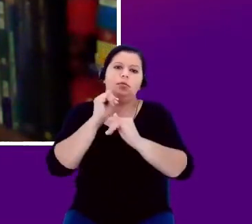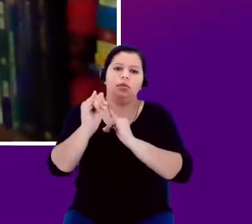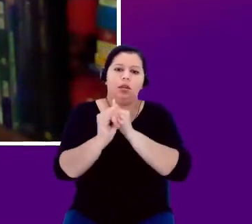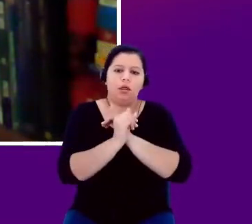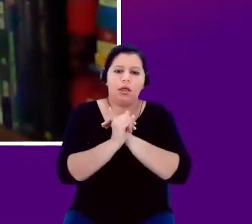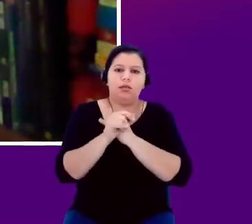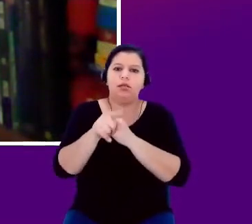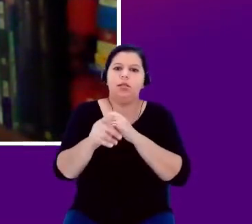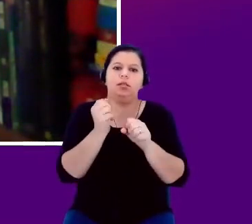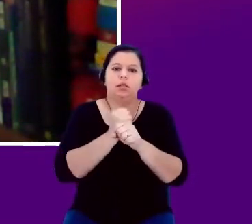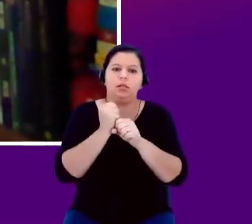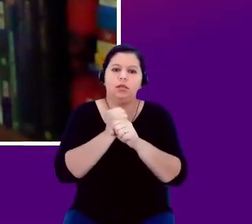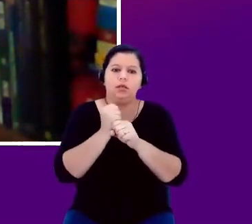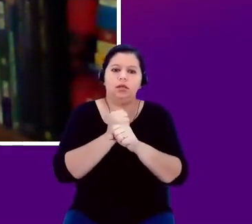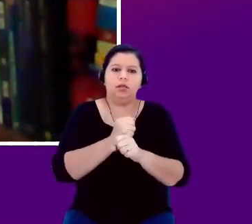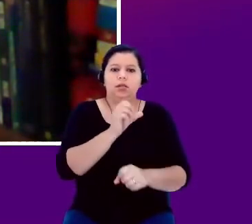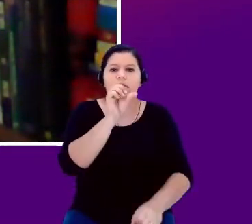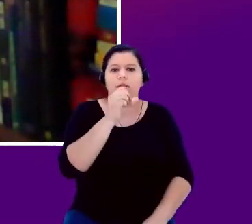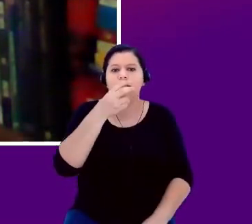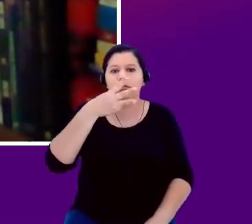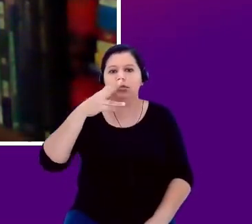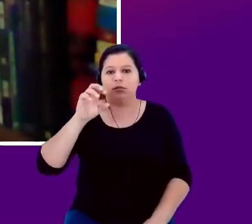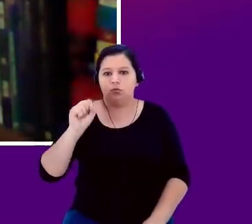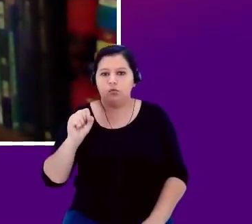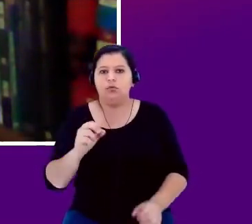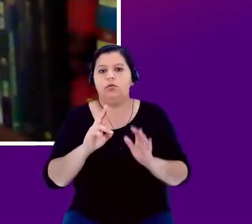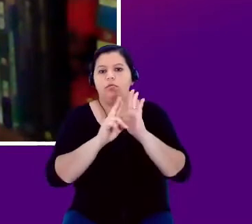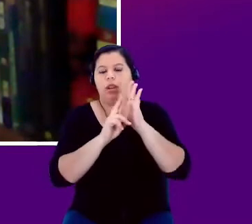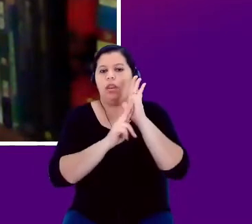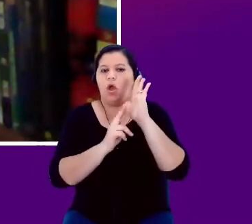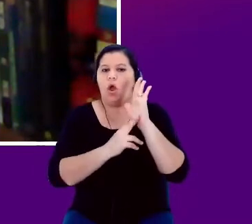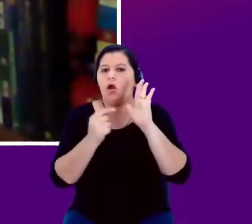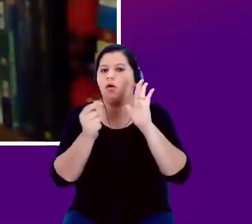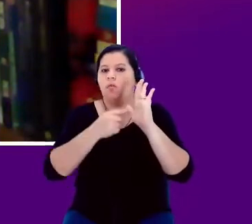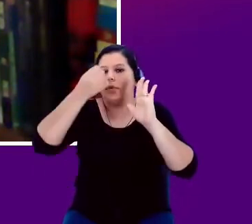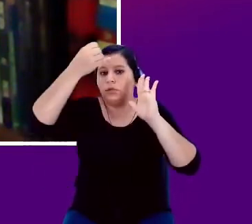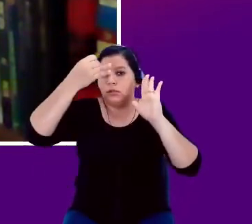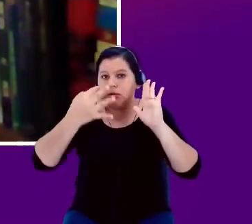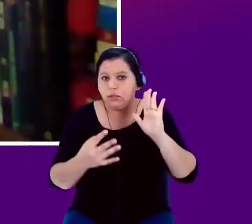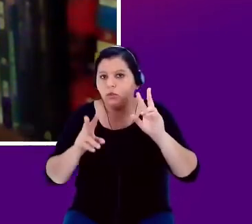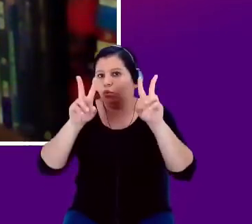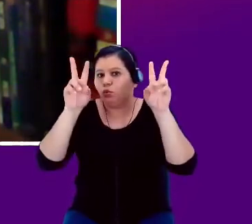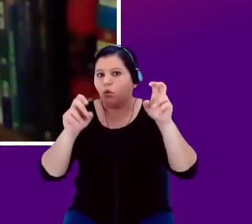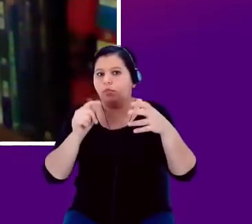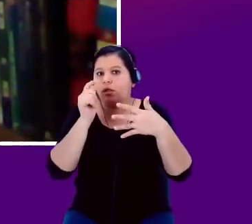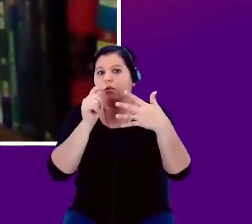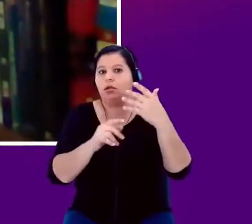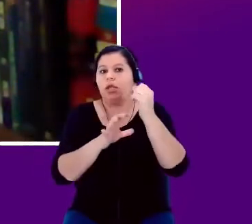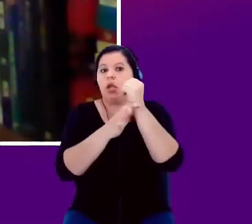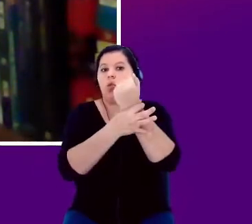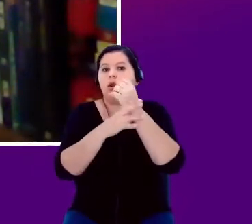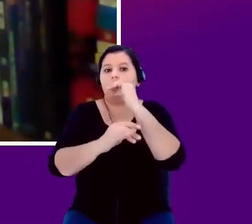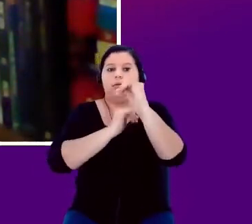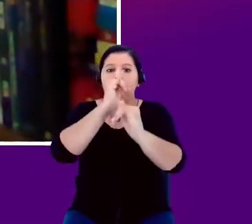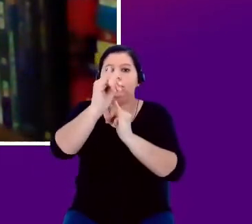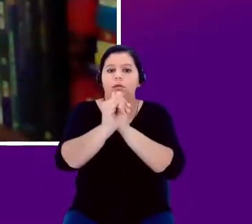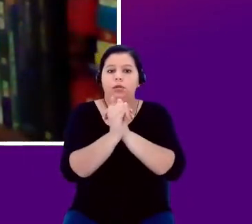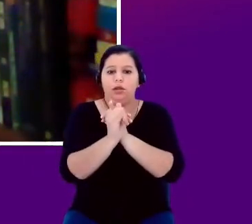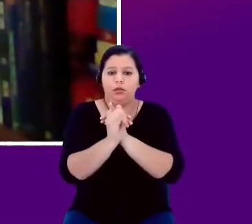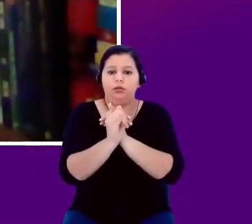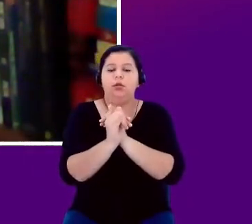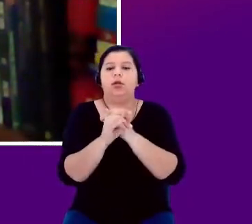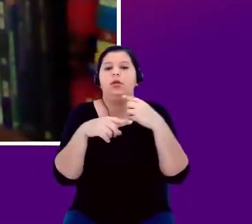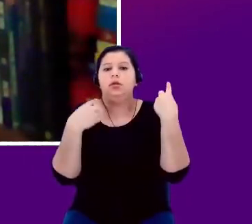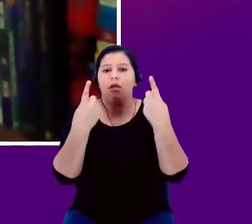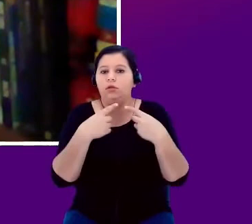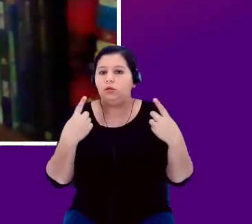desse ano, né, a 638, é uma norma que dispõe sobre requisitos de segurança cibernética, e ali a gente deixa